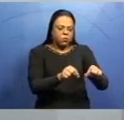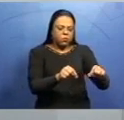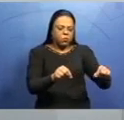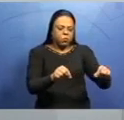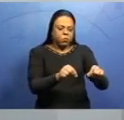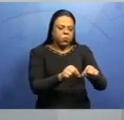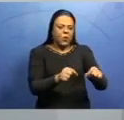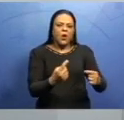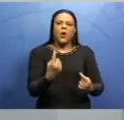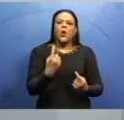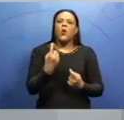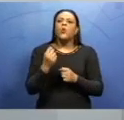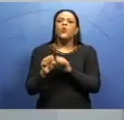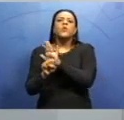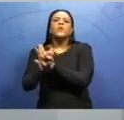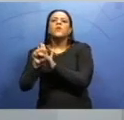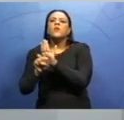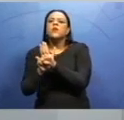do metro?